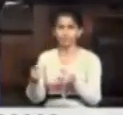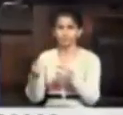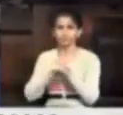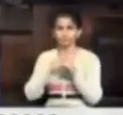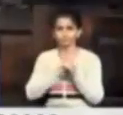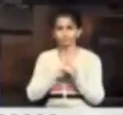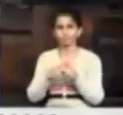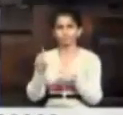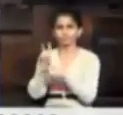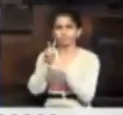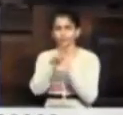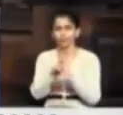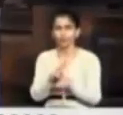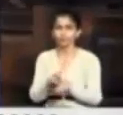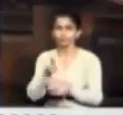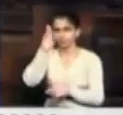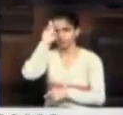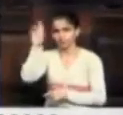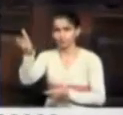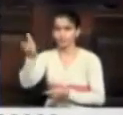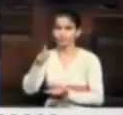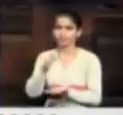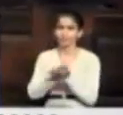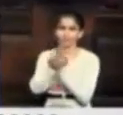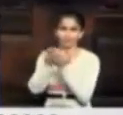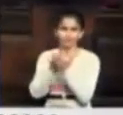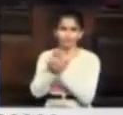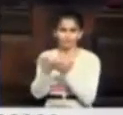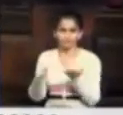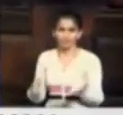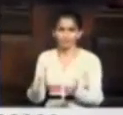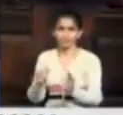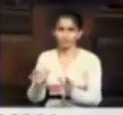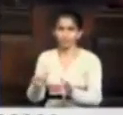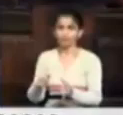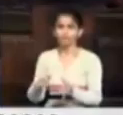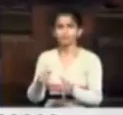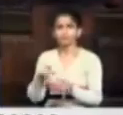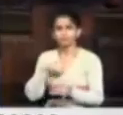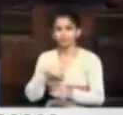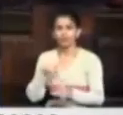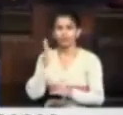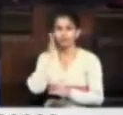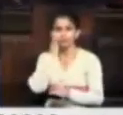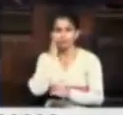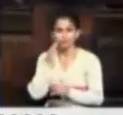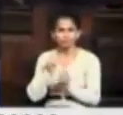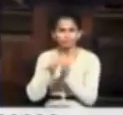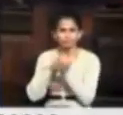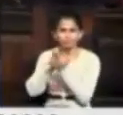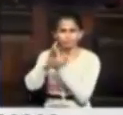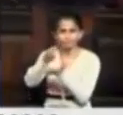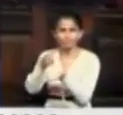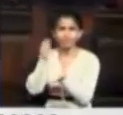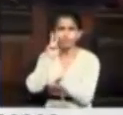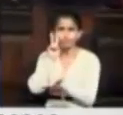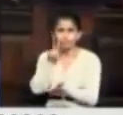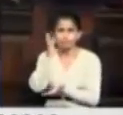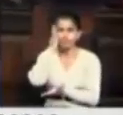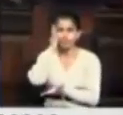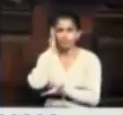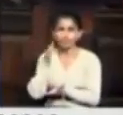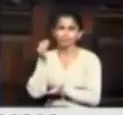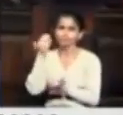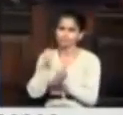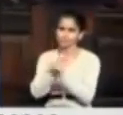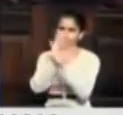de forma irresponsável e que se a calamidade não é imprevisível, era previsível, eu concordo com o deputado Bruno, era previsível